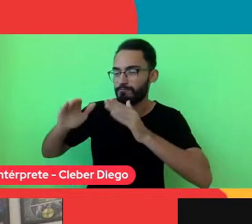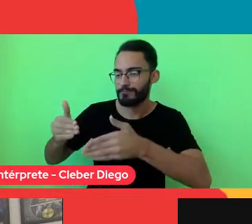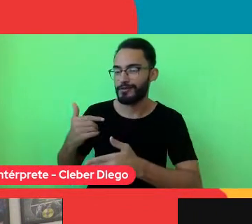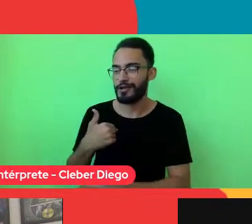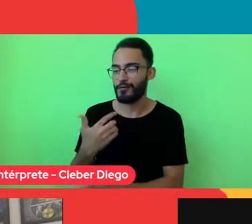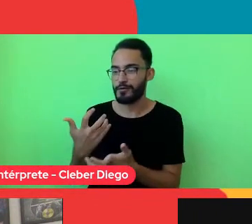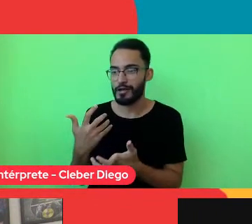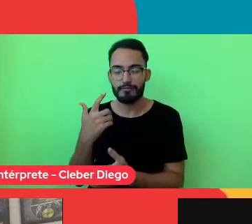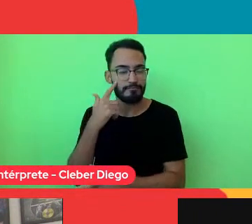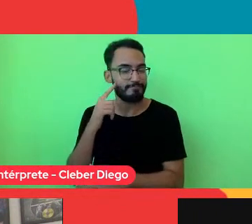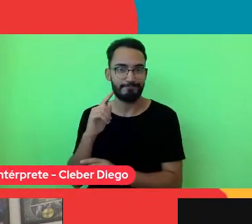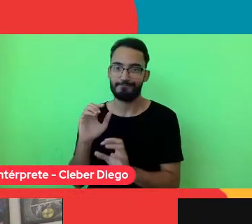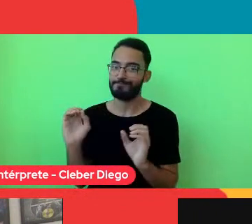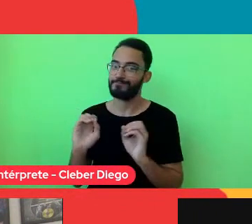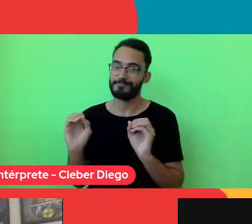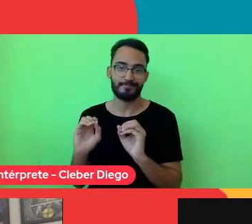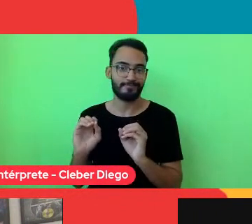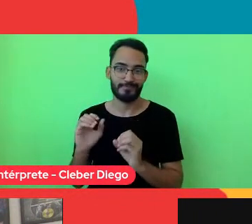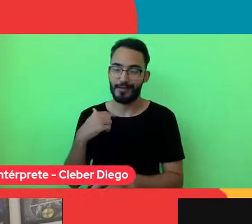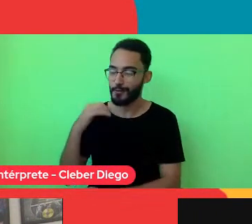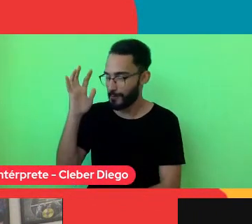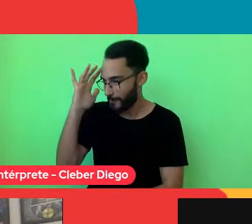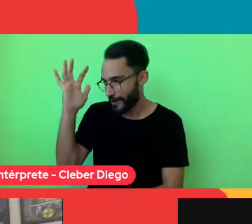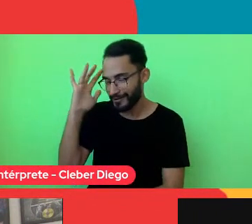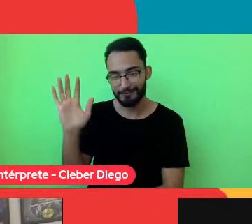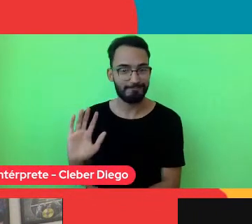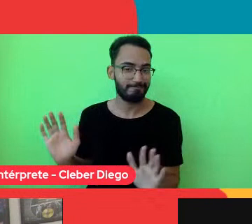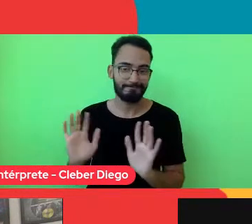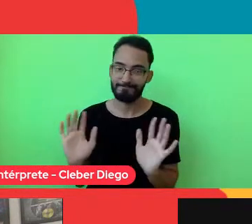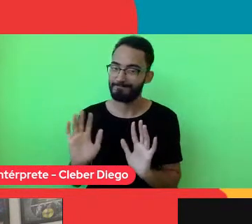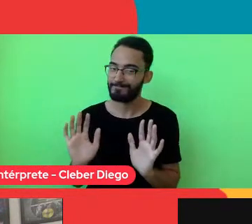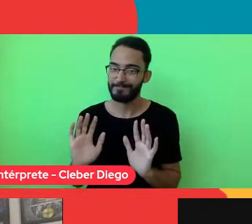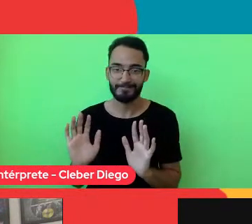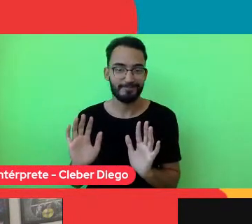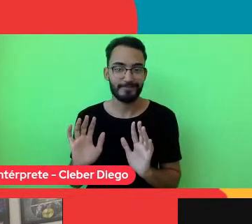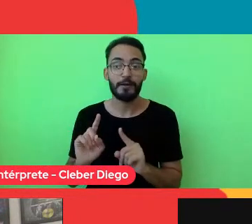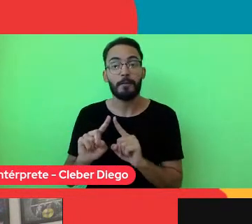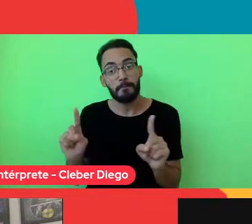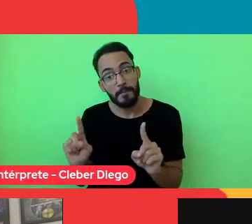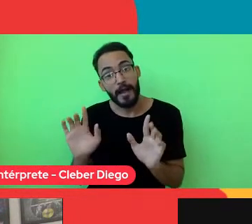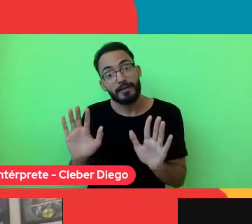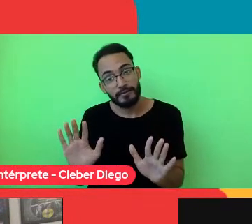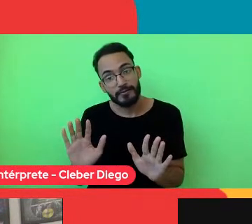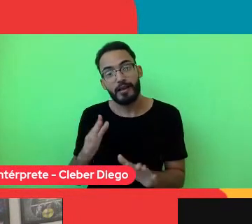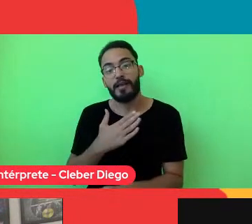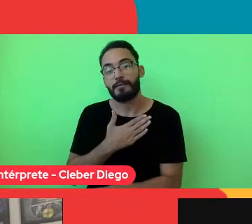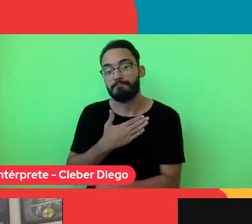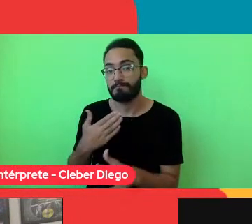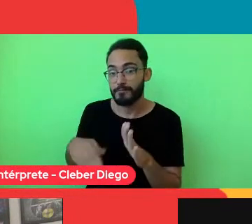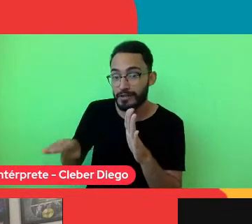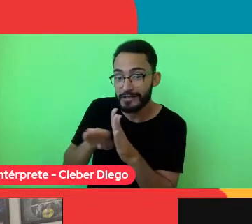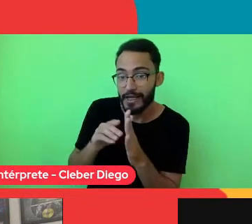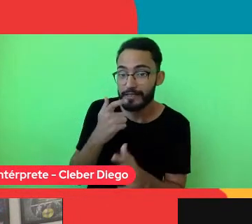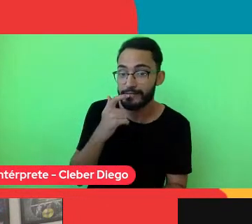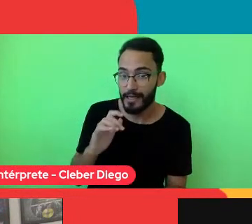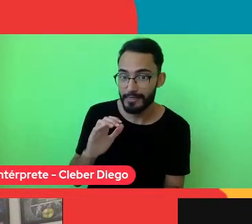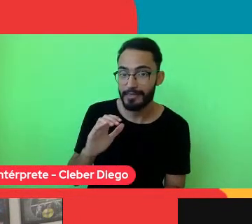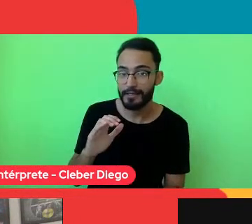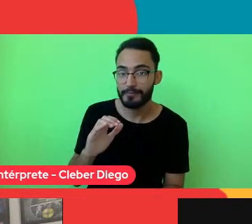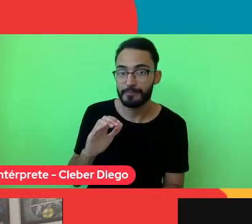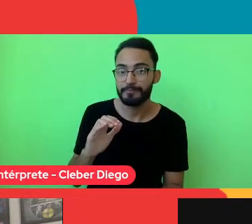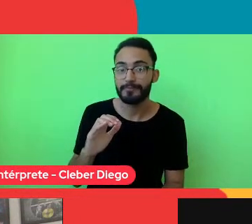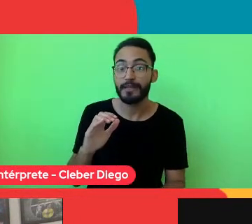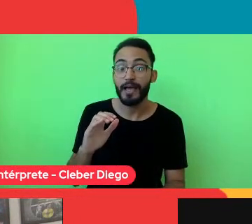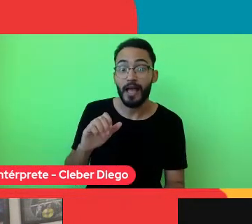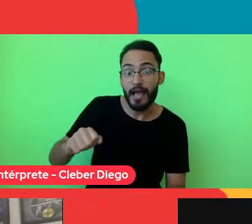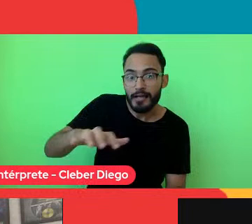provavelmente não teria nunca imaginado isso. Mas Eu cheguei na CIT e aqui as